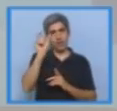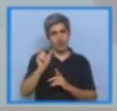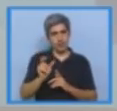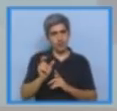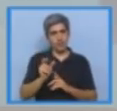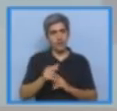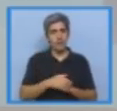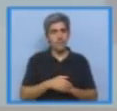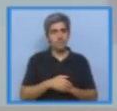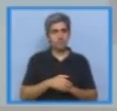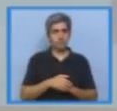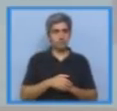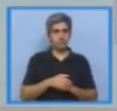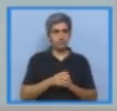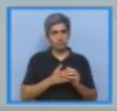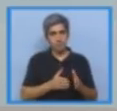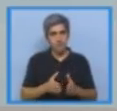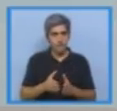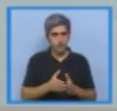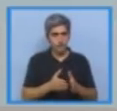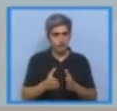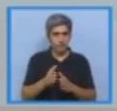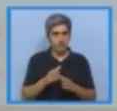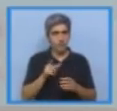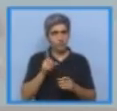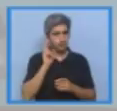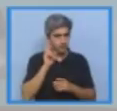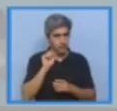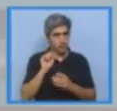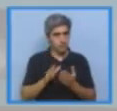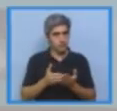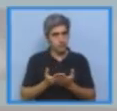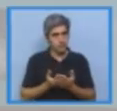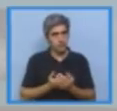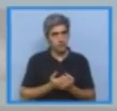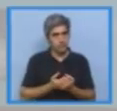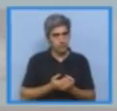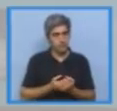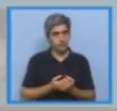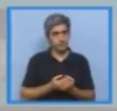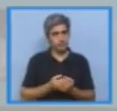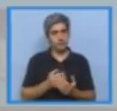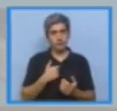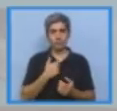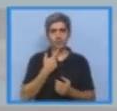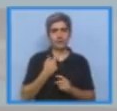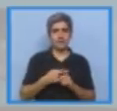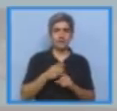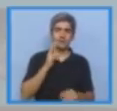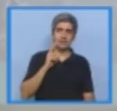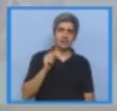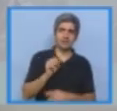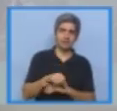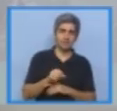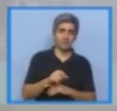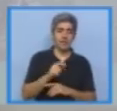é um itinerário que nos leva a aderir aos seus valores, à sua proposta. Sim, eu acho muito interessante que mesmo